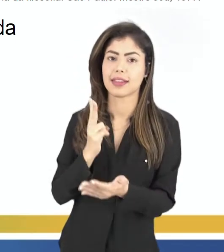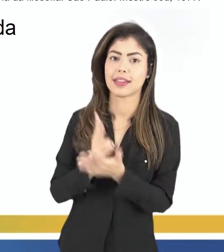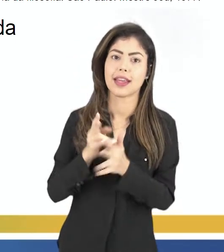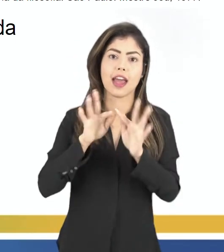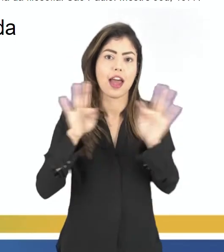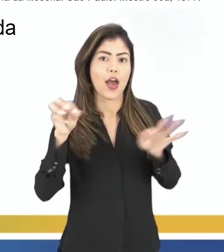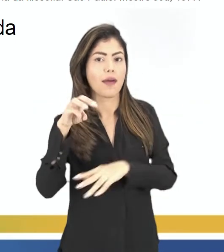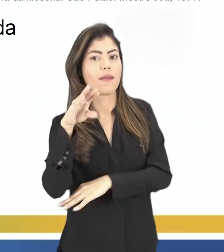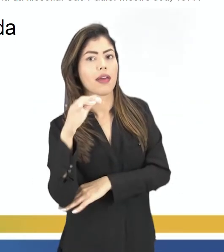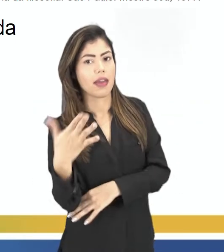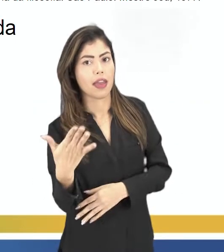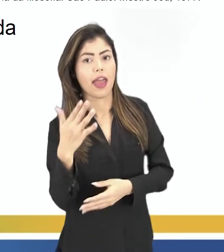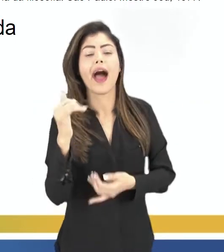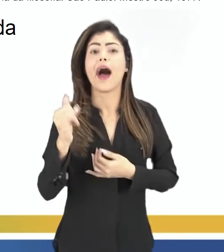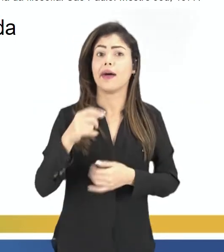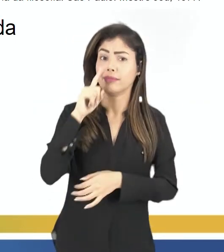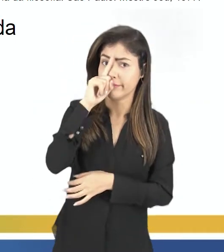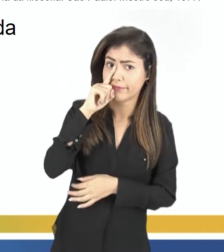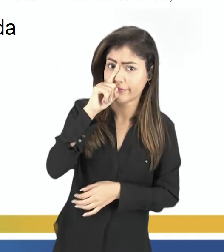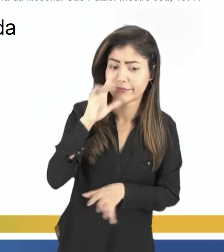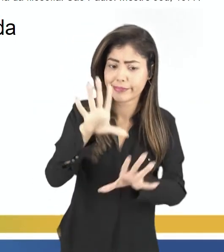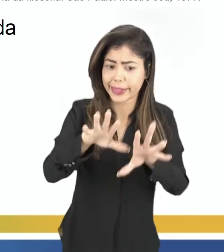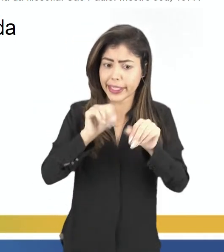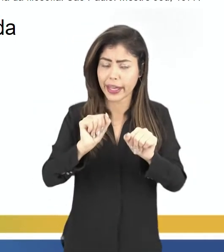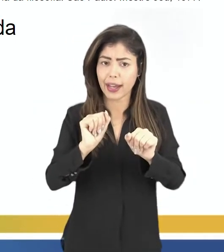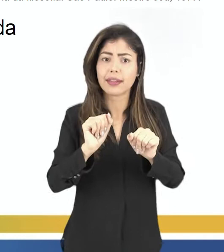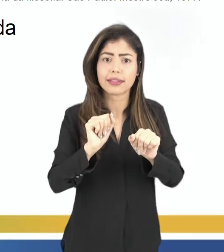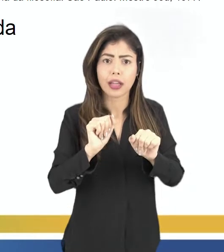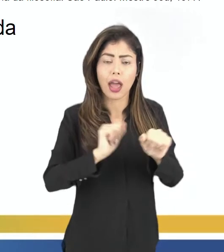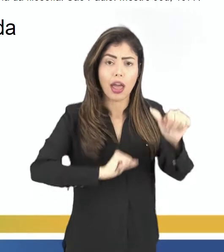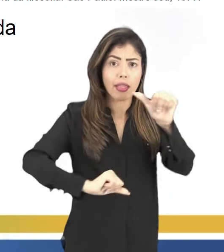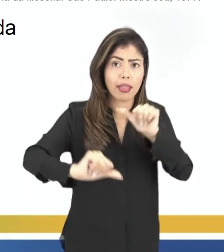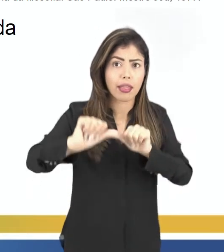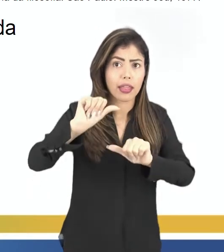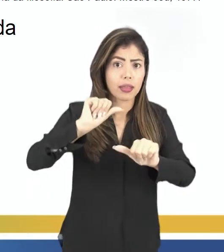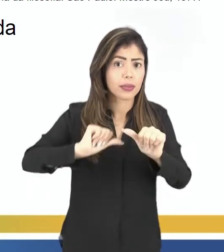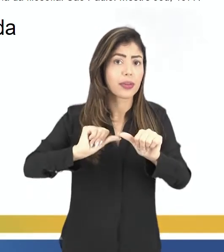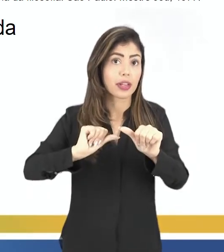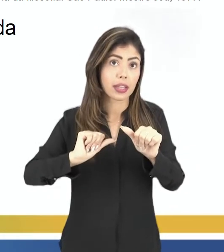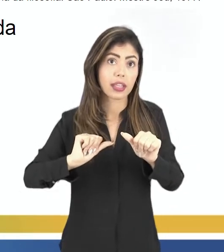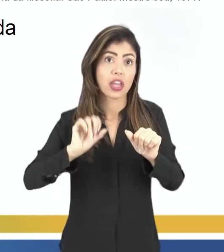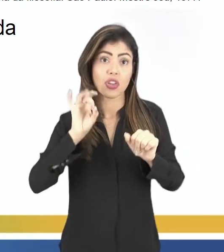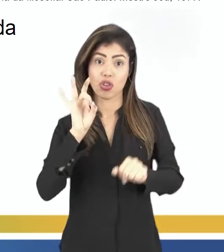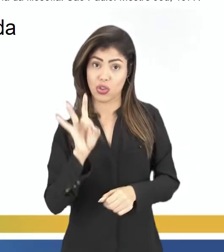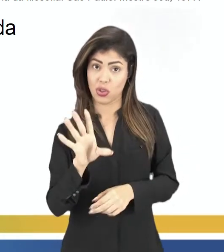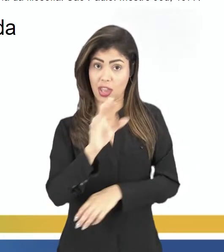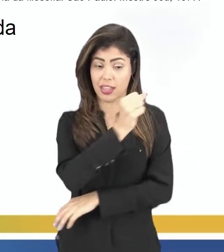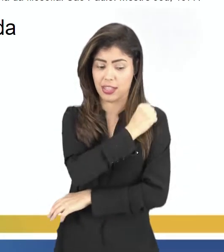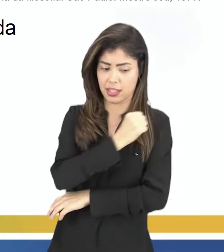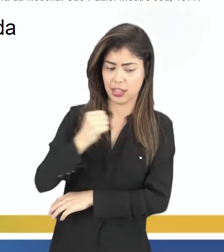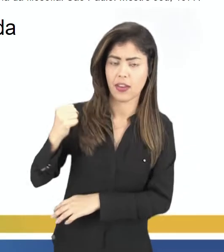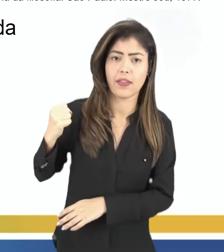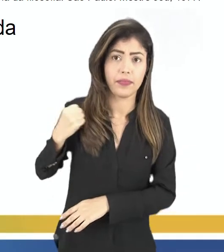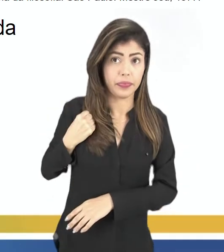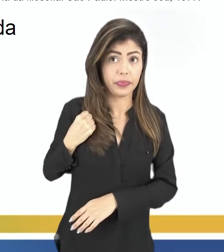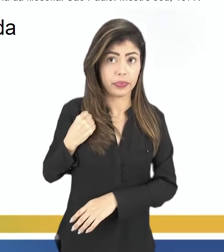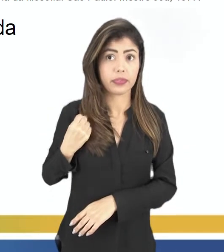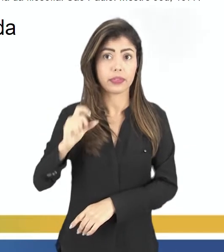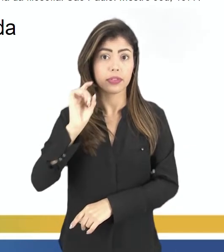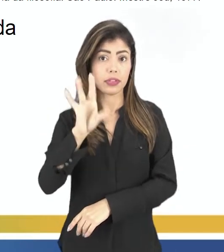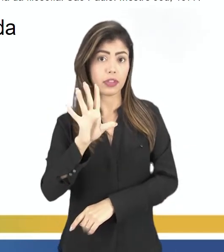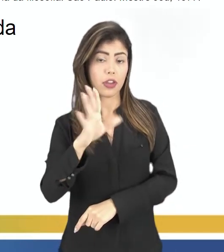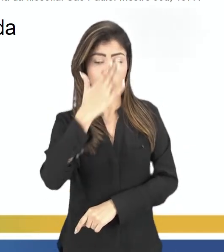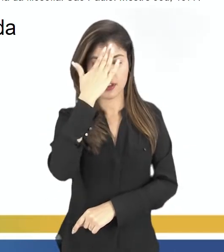meme. Mas isso que é o perigo da gente pegar uma frase descontextualizada, porque você pode: ah, Sócrates,